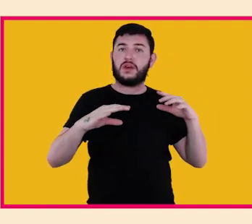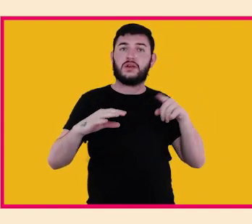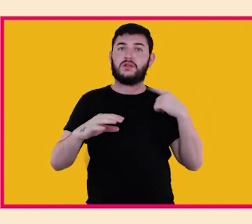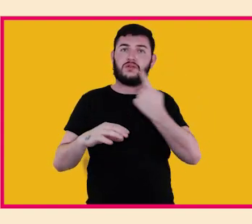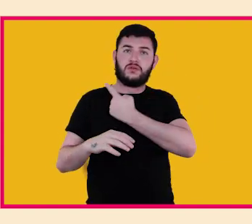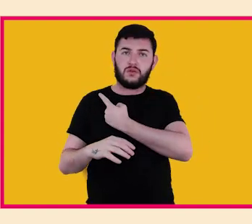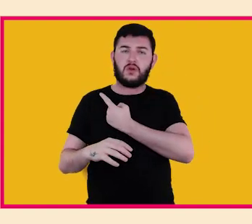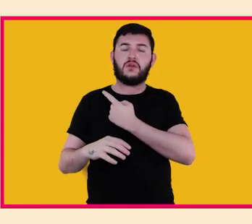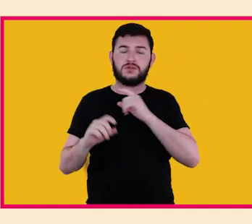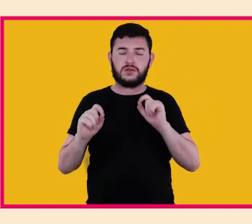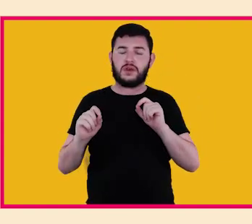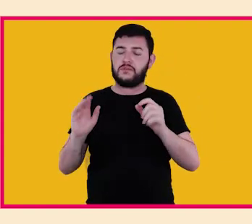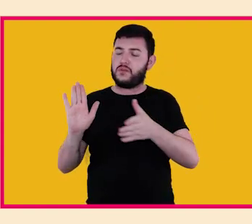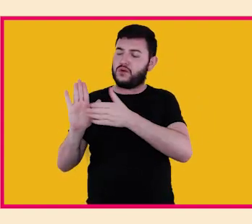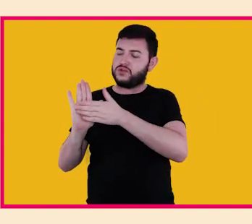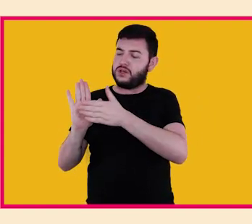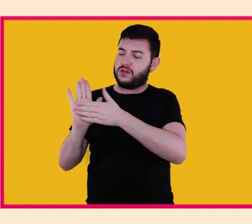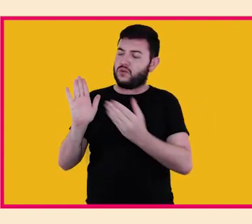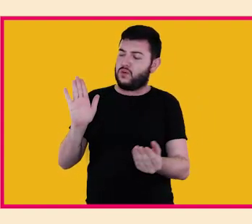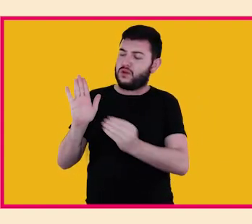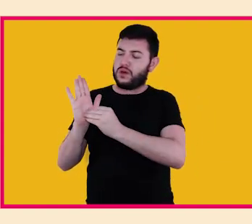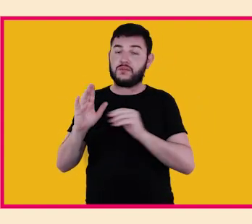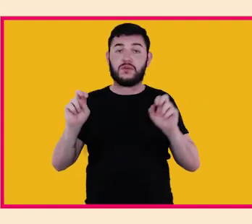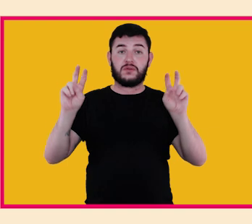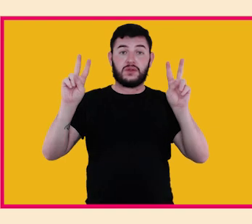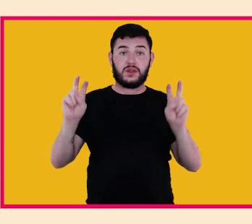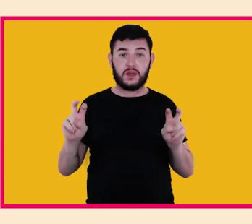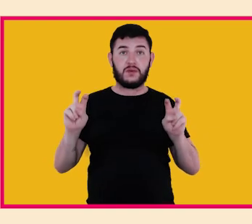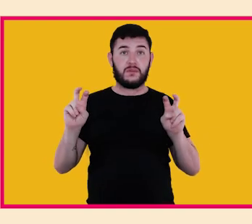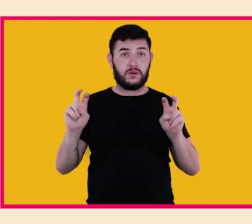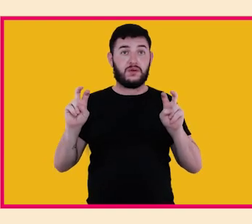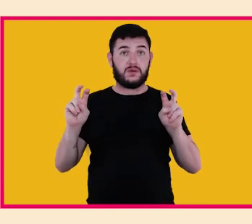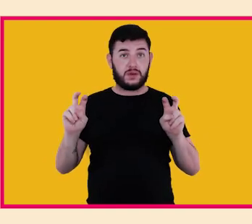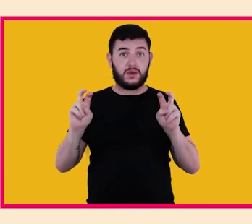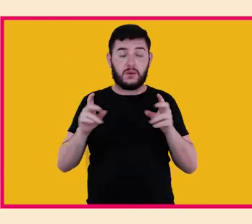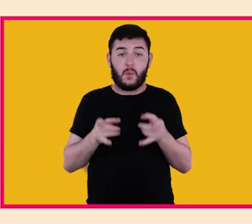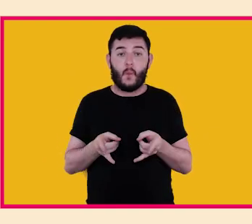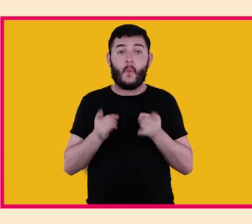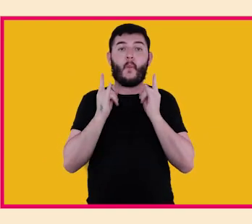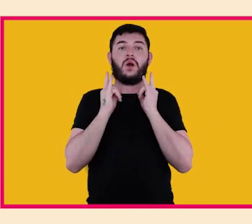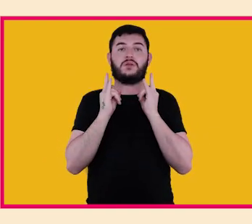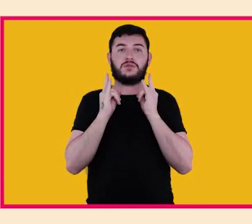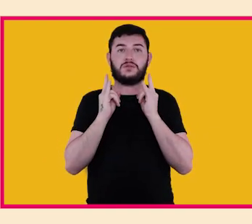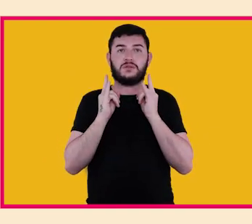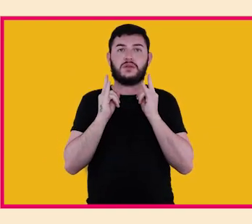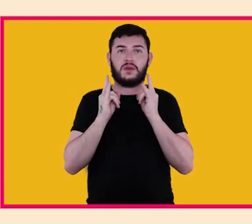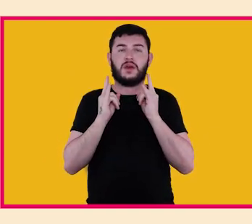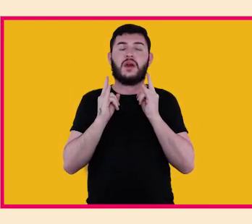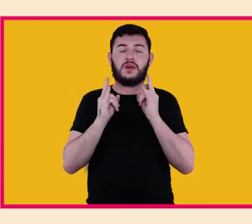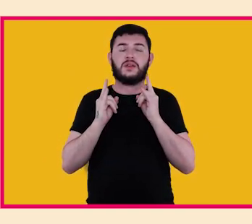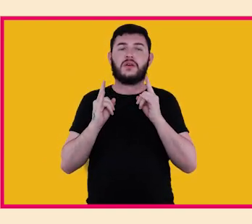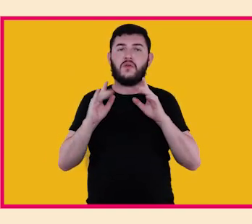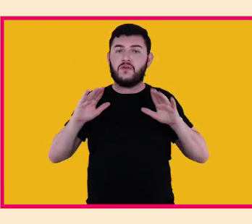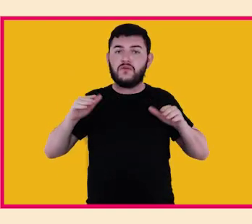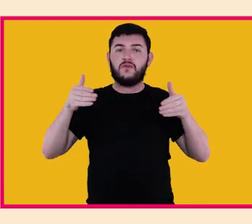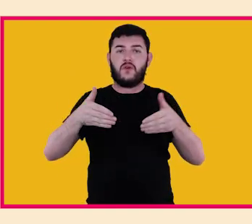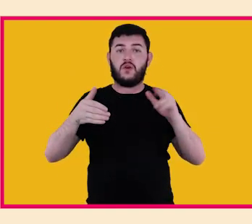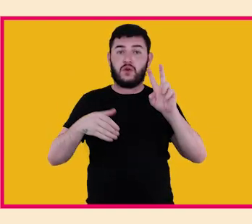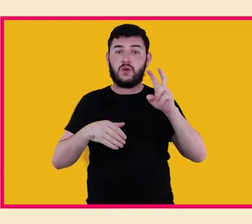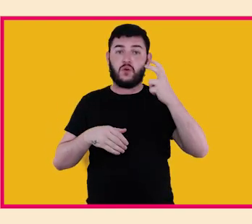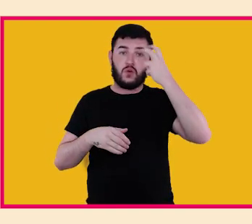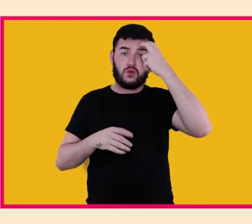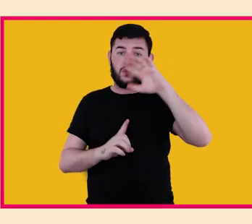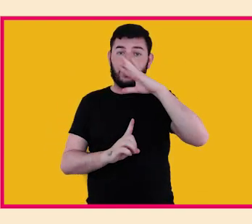mobiliários. Nessa categoria foram desenvolvidos diversos pequenos mobiliários, atendendo também às mais diversas expressões culturais. Esses